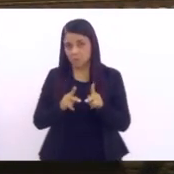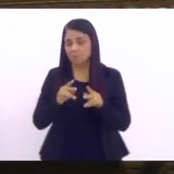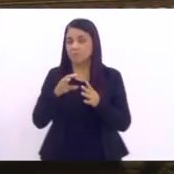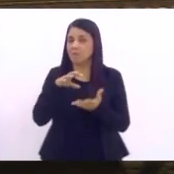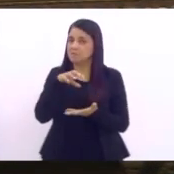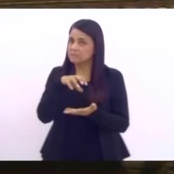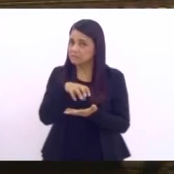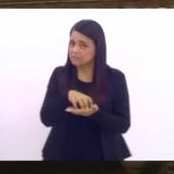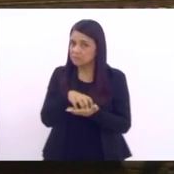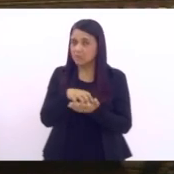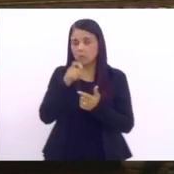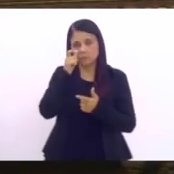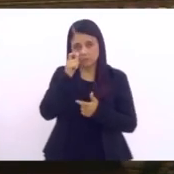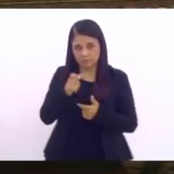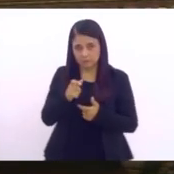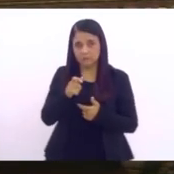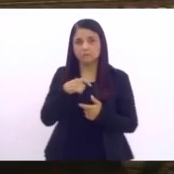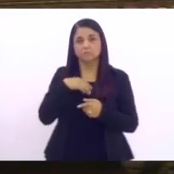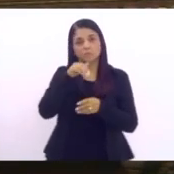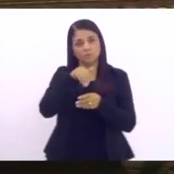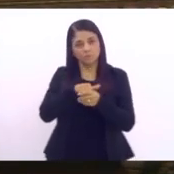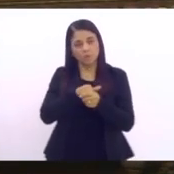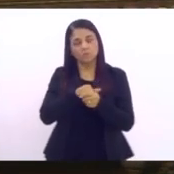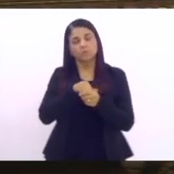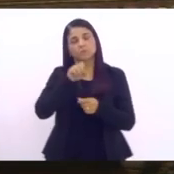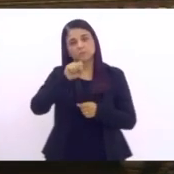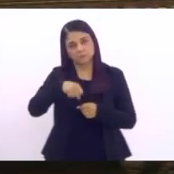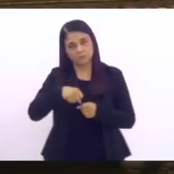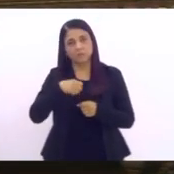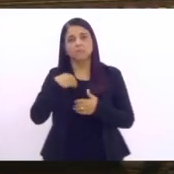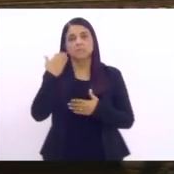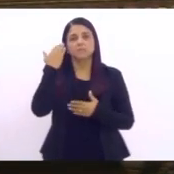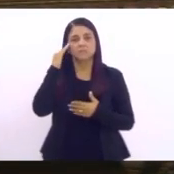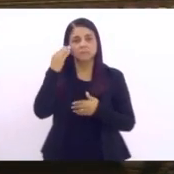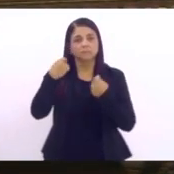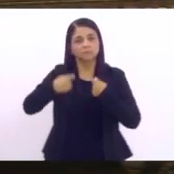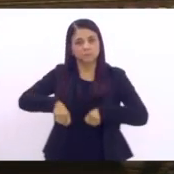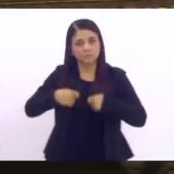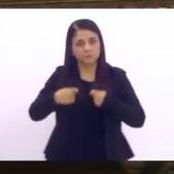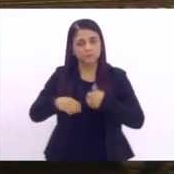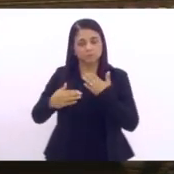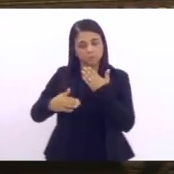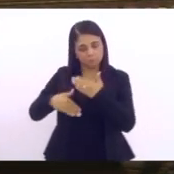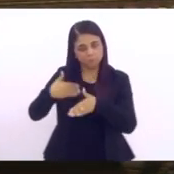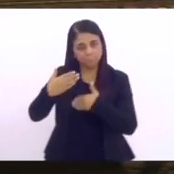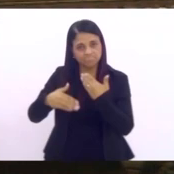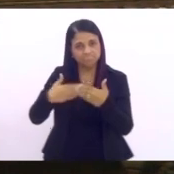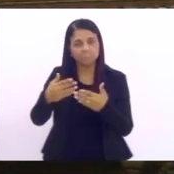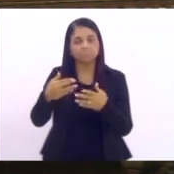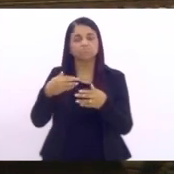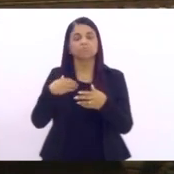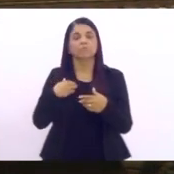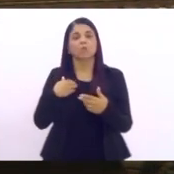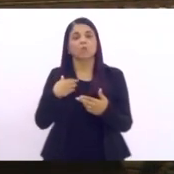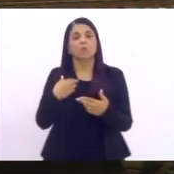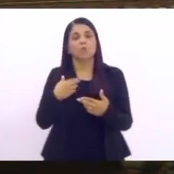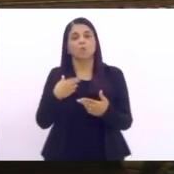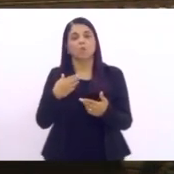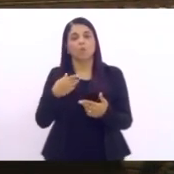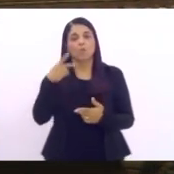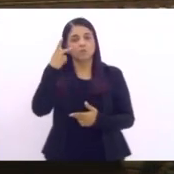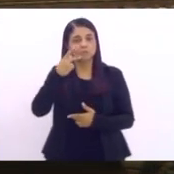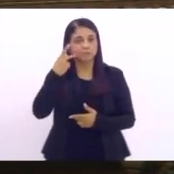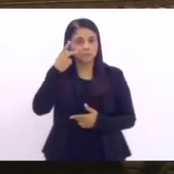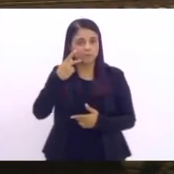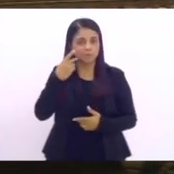é favorável, entendendo que precisamos avançar com relação às políticas de habitação